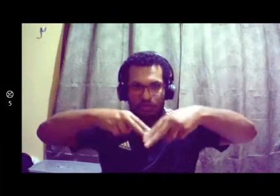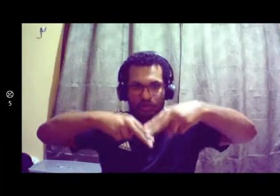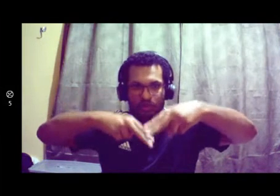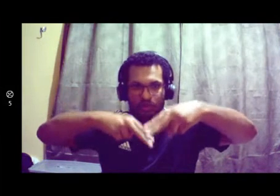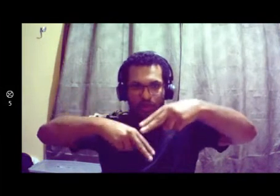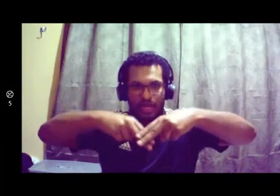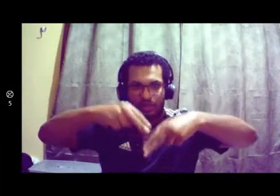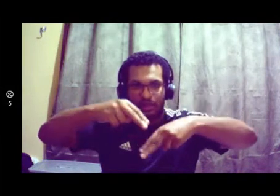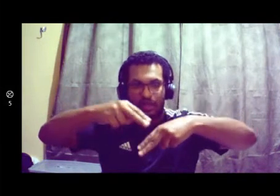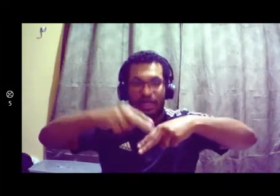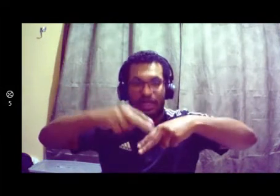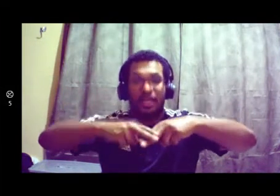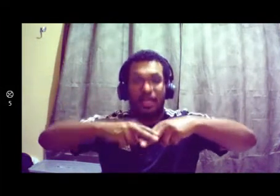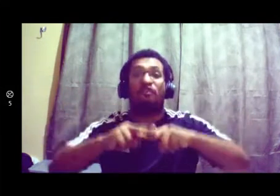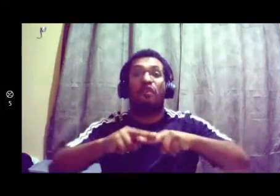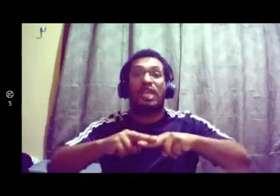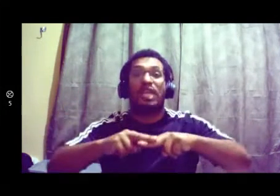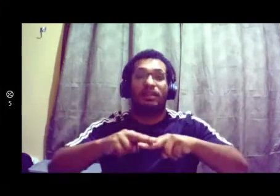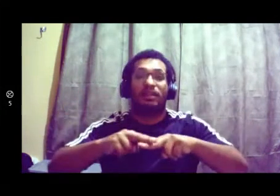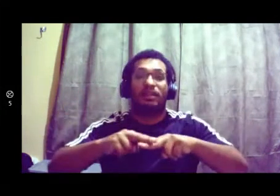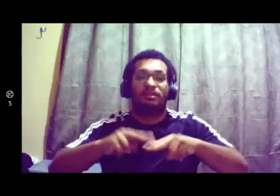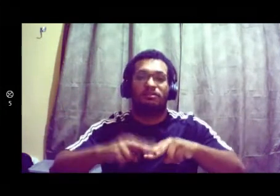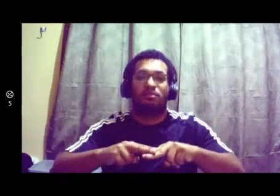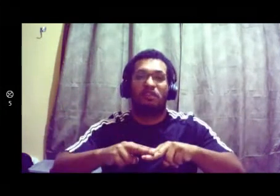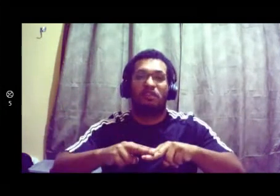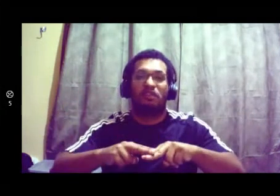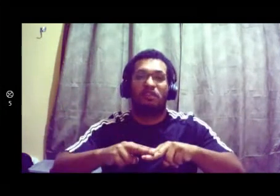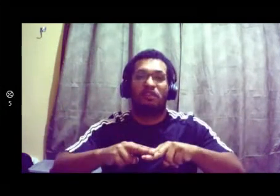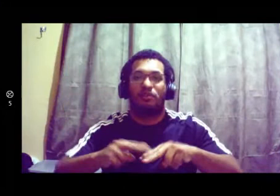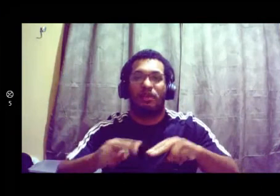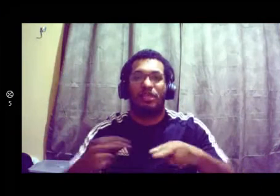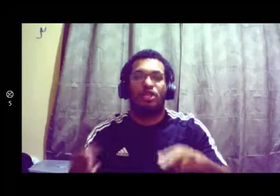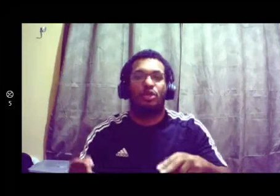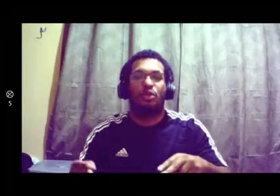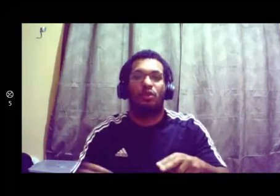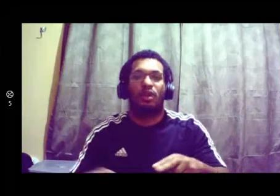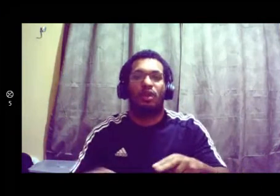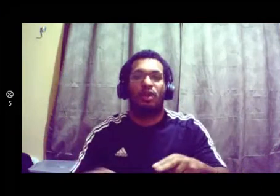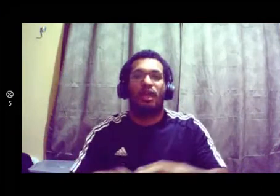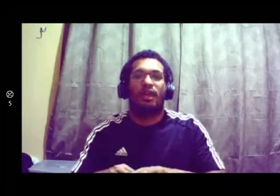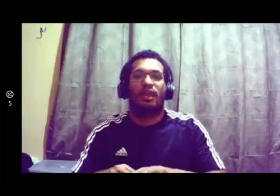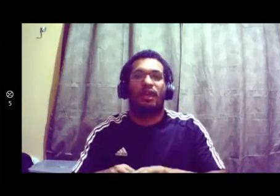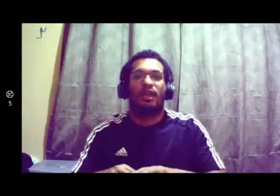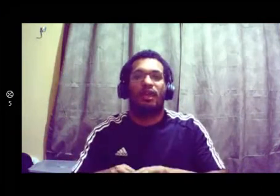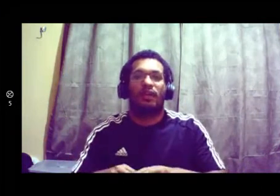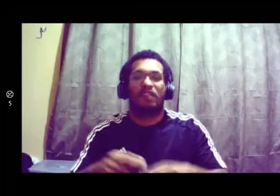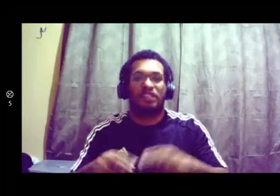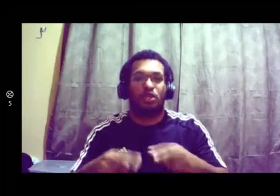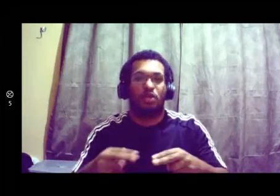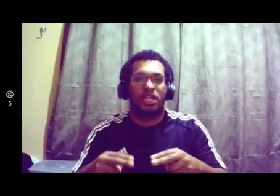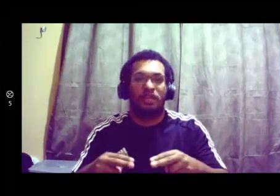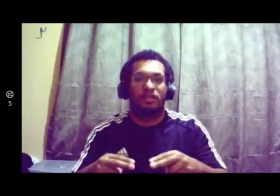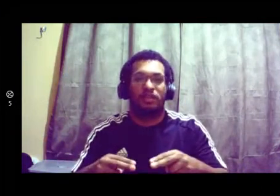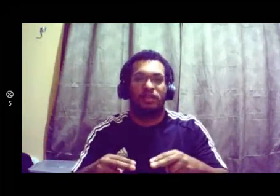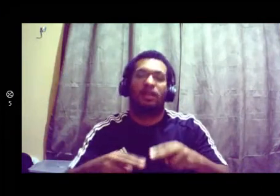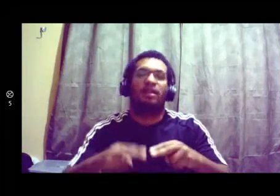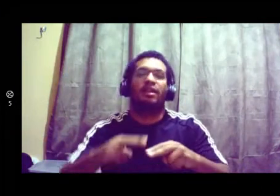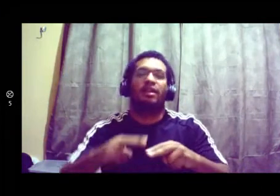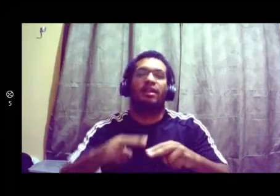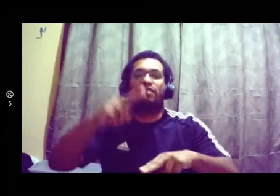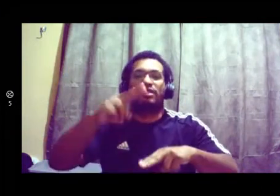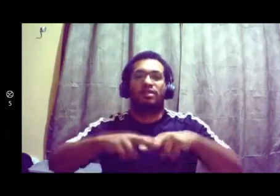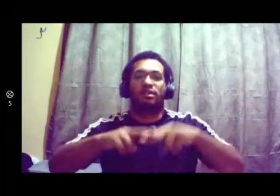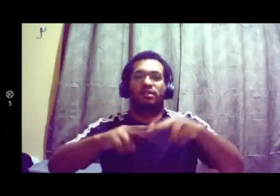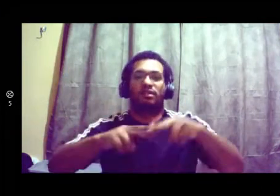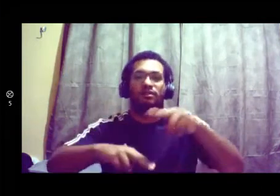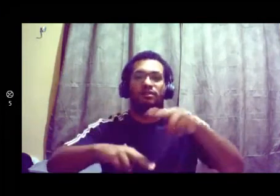Um sobe e o outro desce. É fogueira, pulando fogueira, porque mês de junho é festa junina, né?